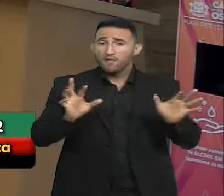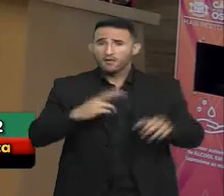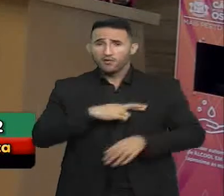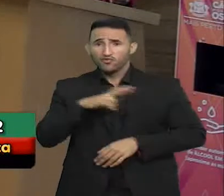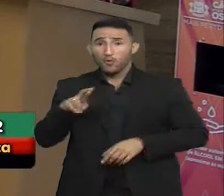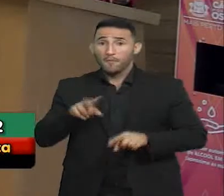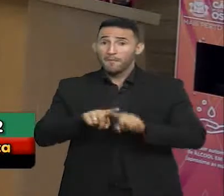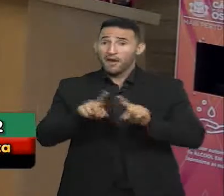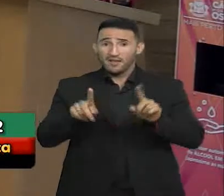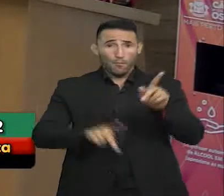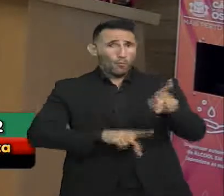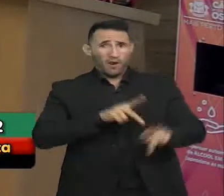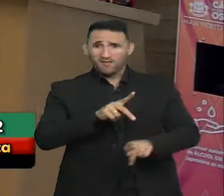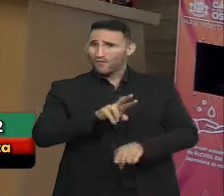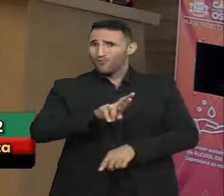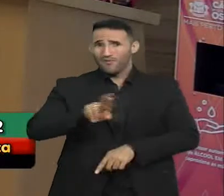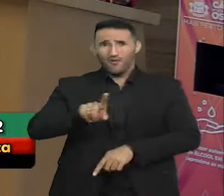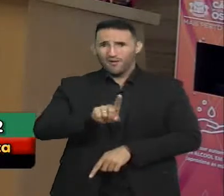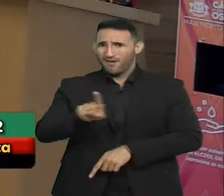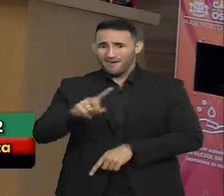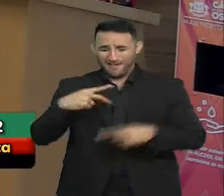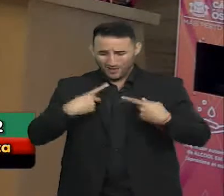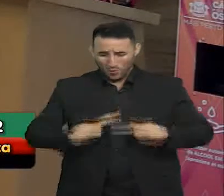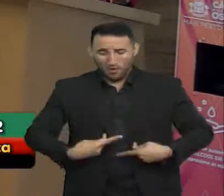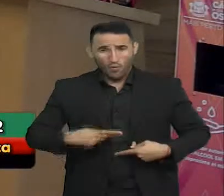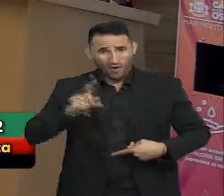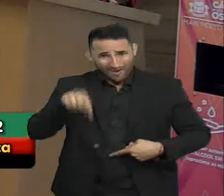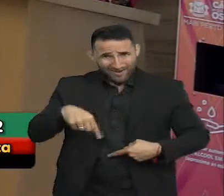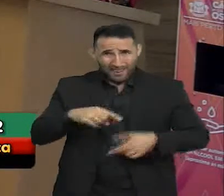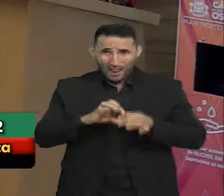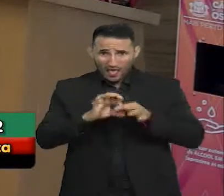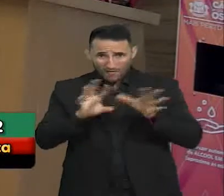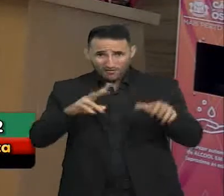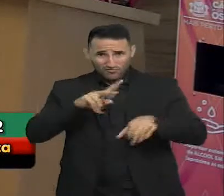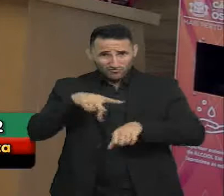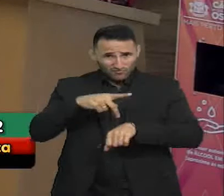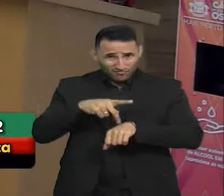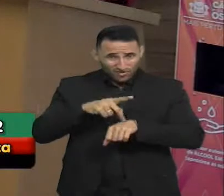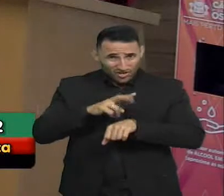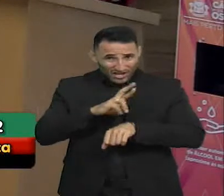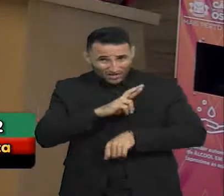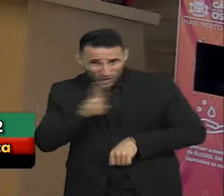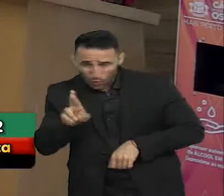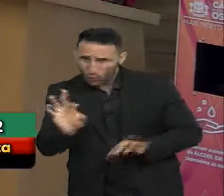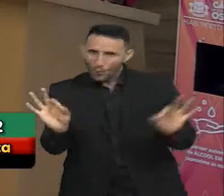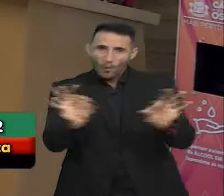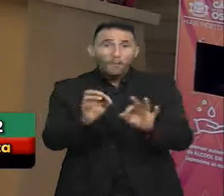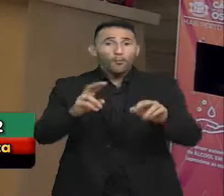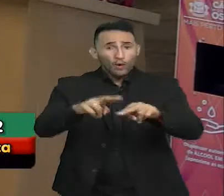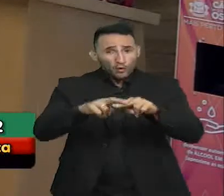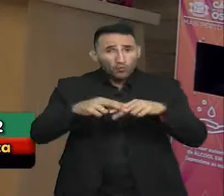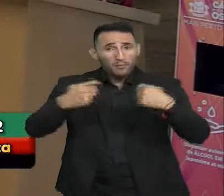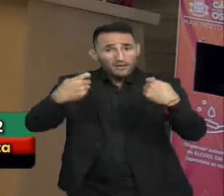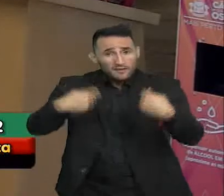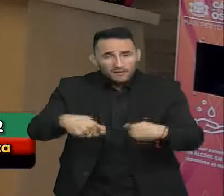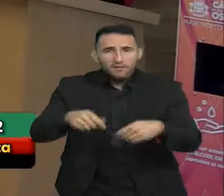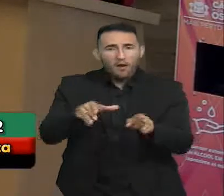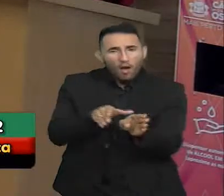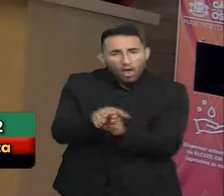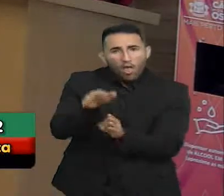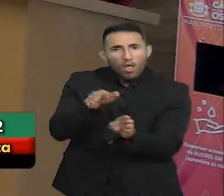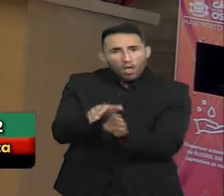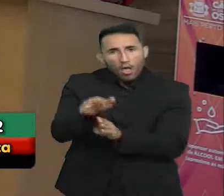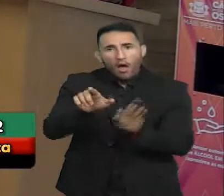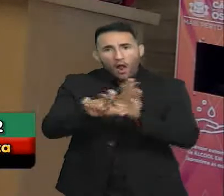população não é. O ser humano não é laico. Então, nós precisamos do educativo, e essa lei é uma lei